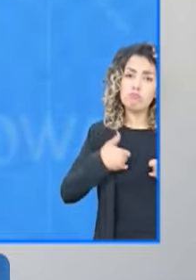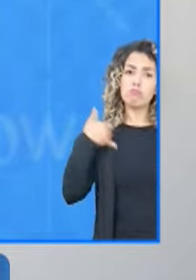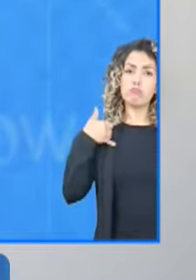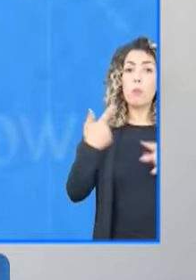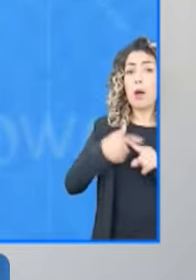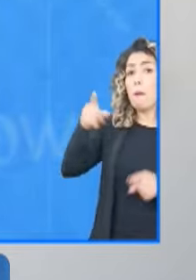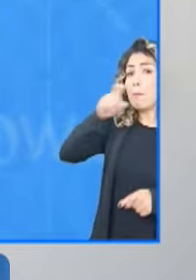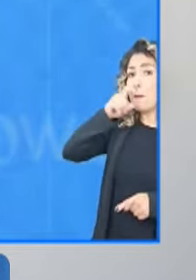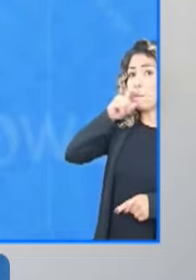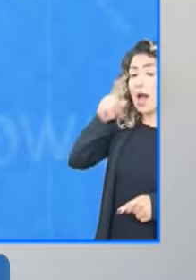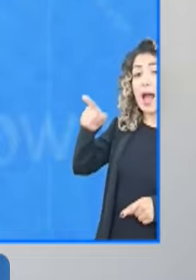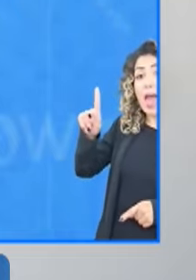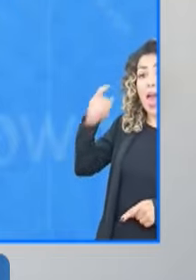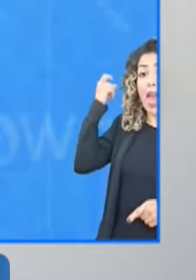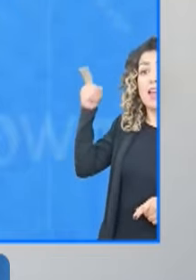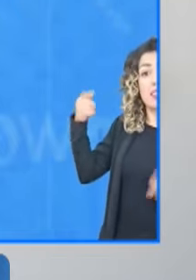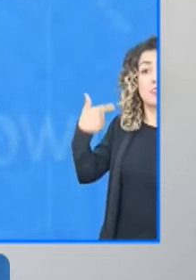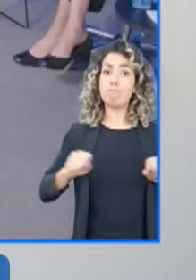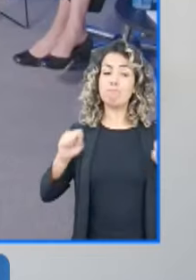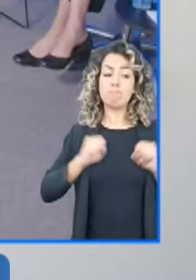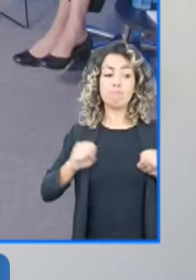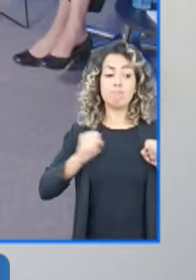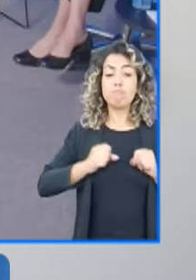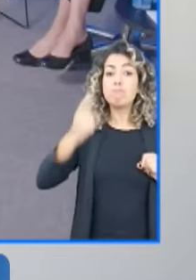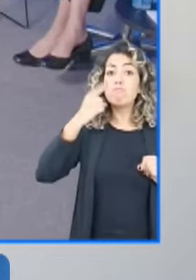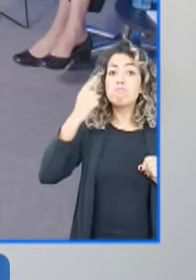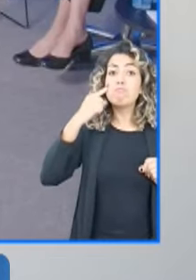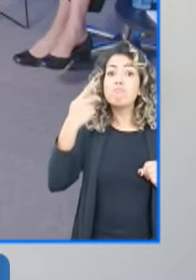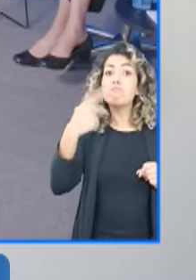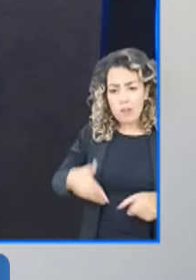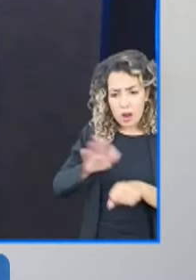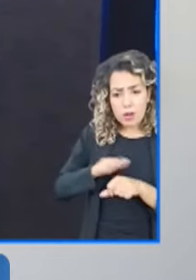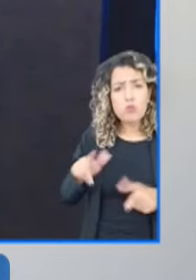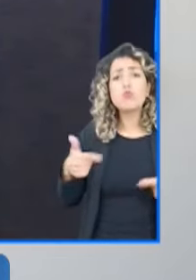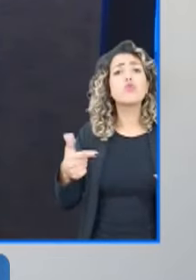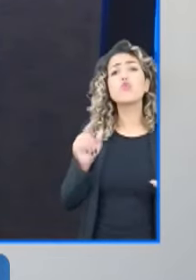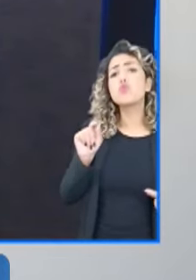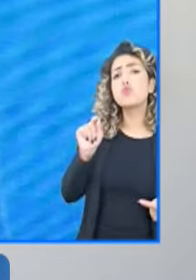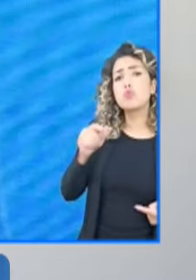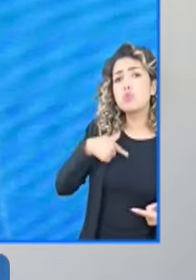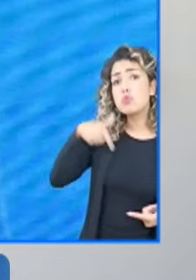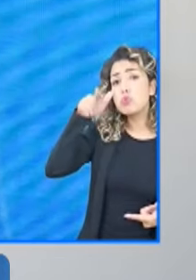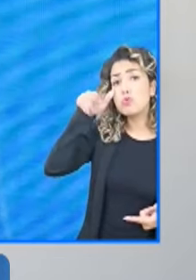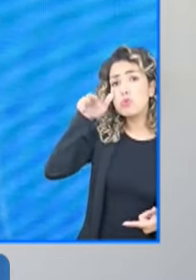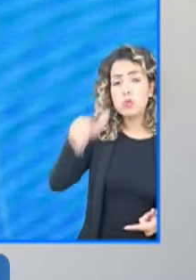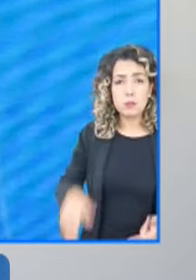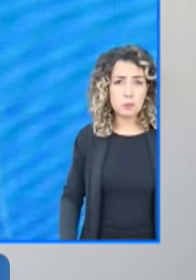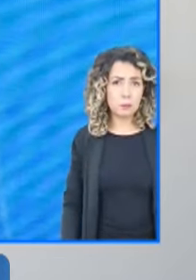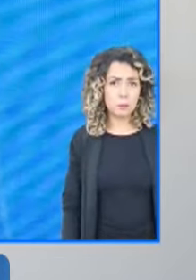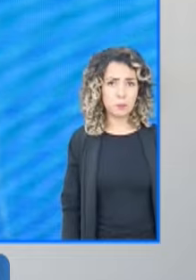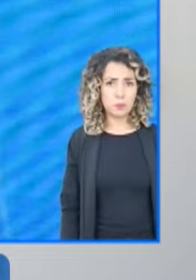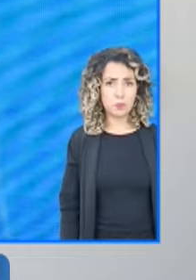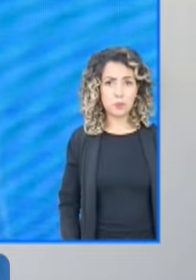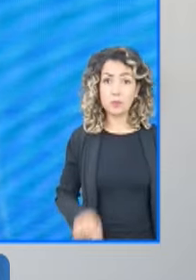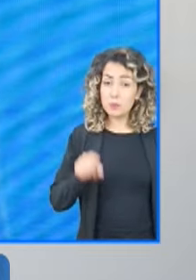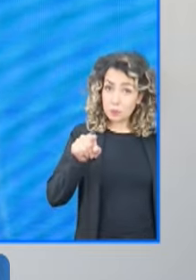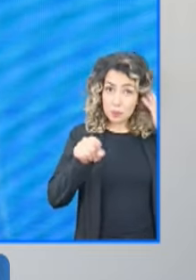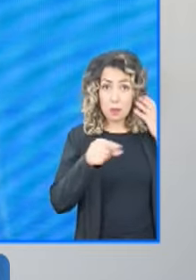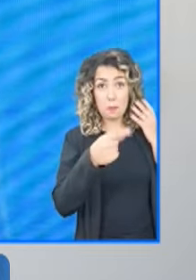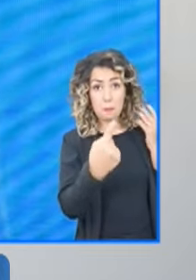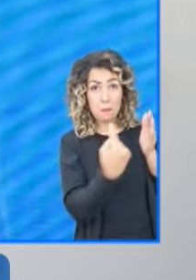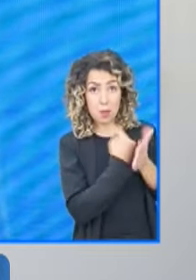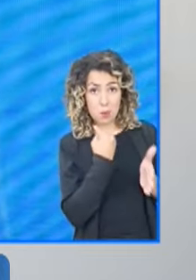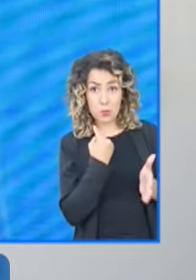isso saturou. Nós tivemos um momento ali com ápice da cadeirada, vimos de um processo